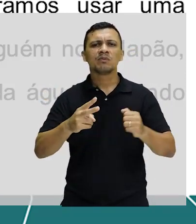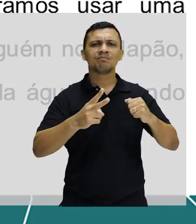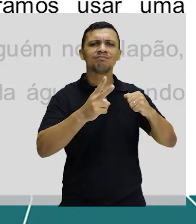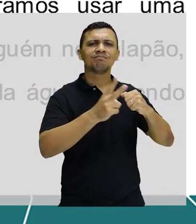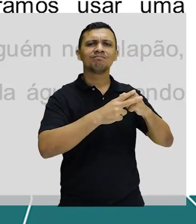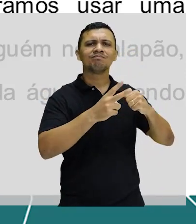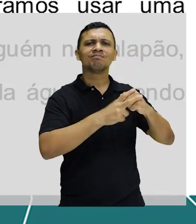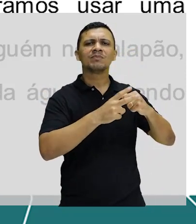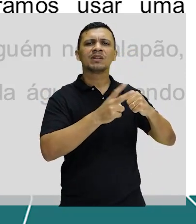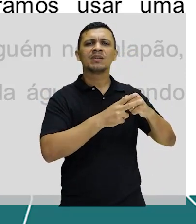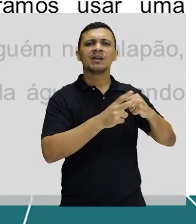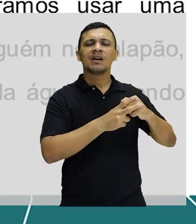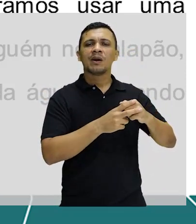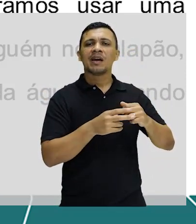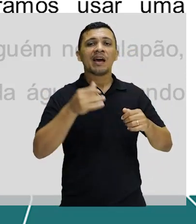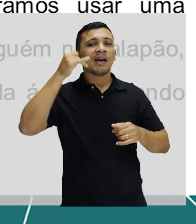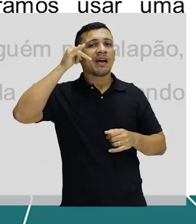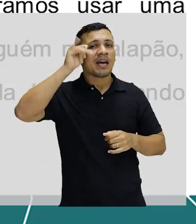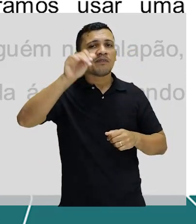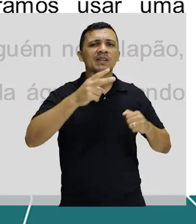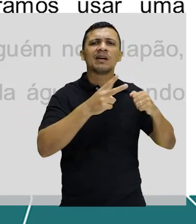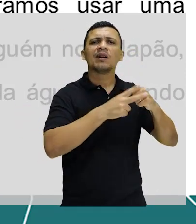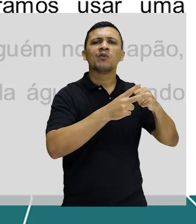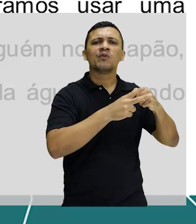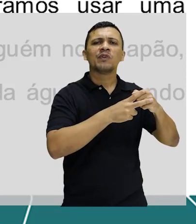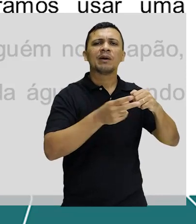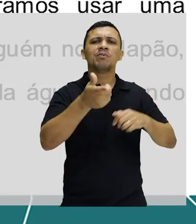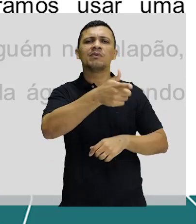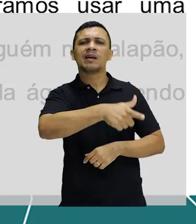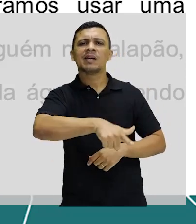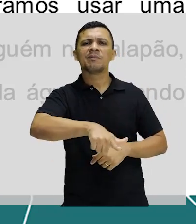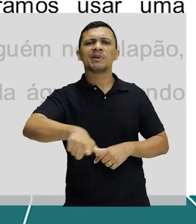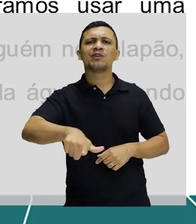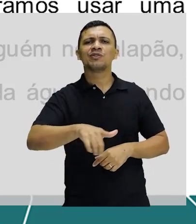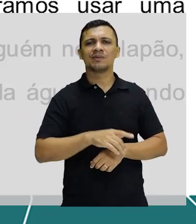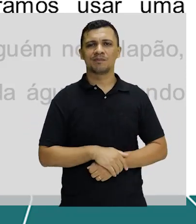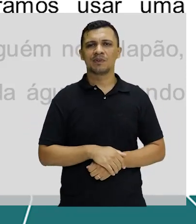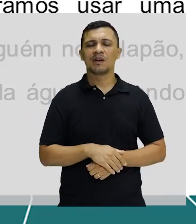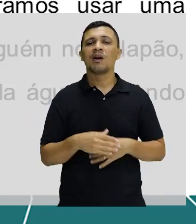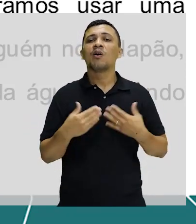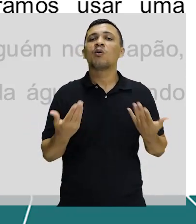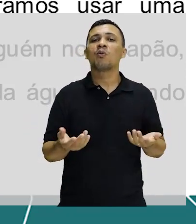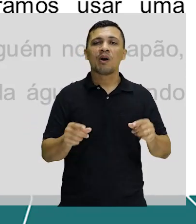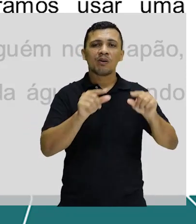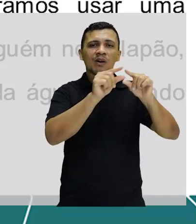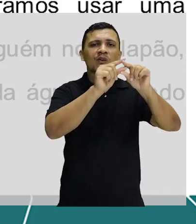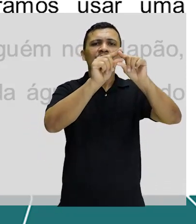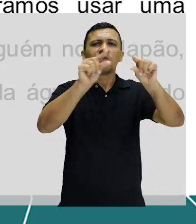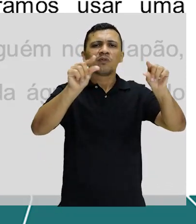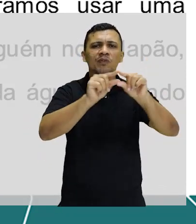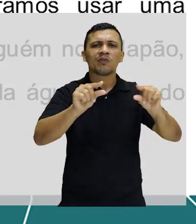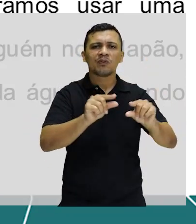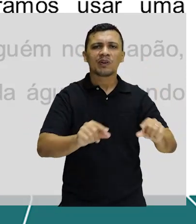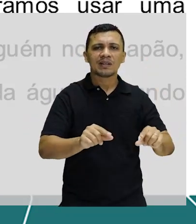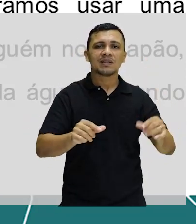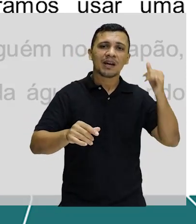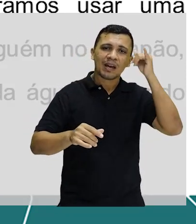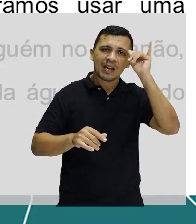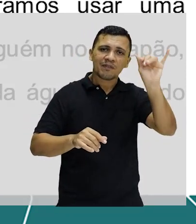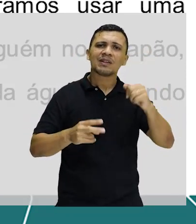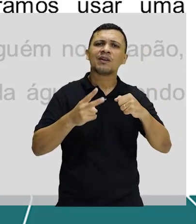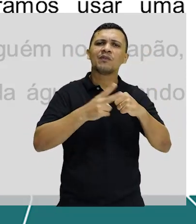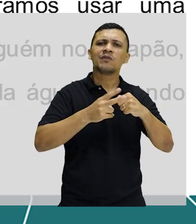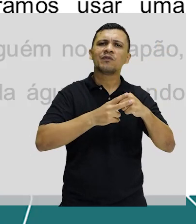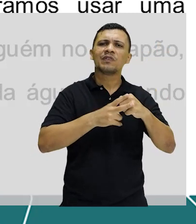para não fazer a repetição do verbo, né? Então, em qual a frase a vírgula foi utilizada para que não houvesse a repetição do